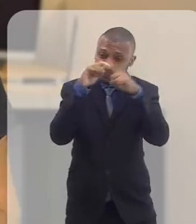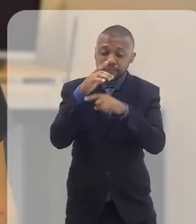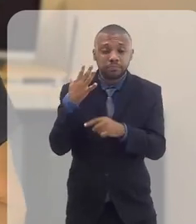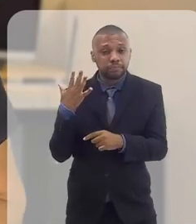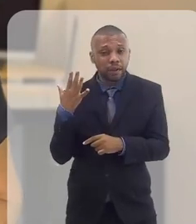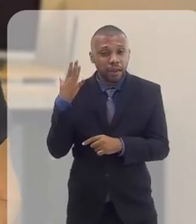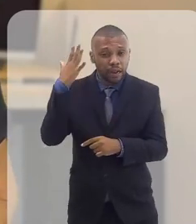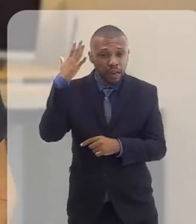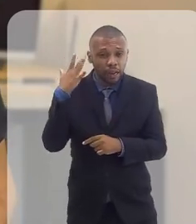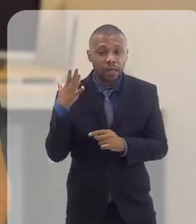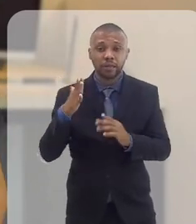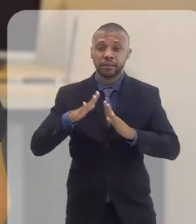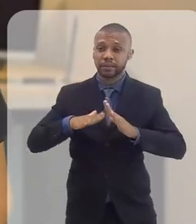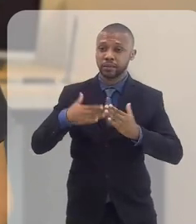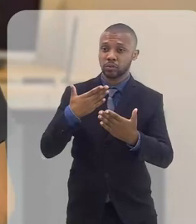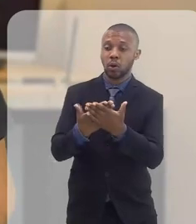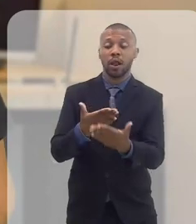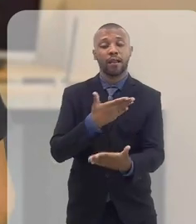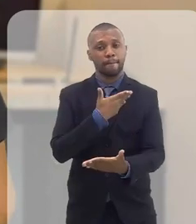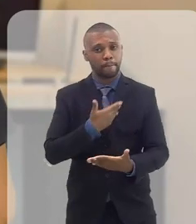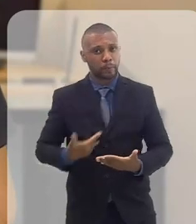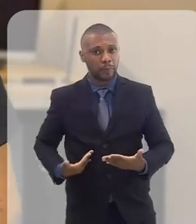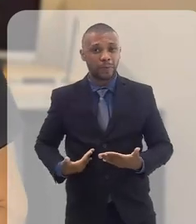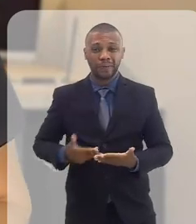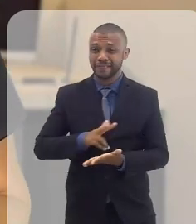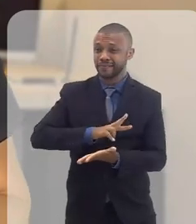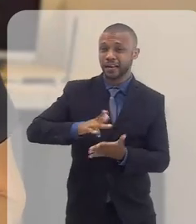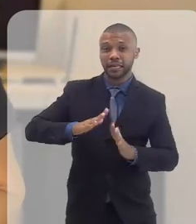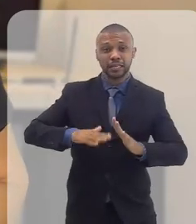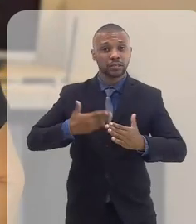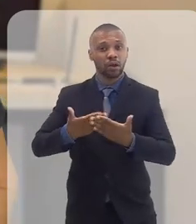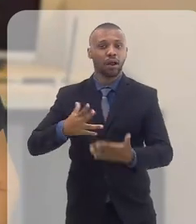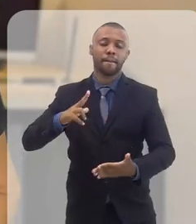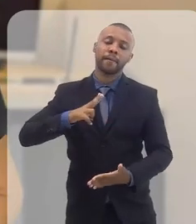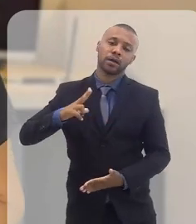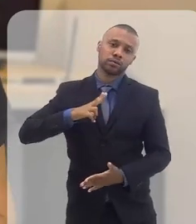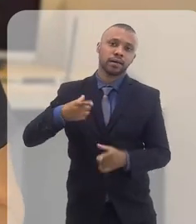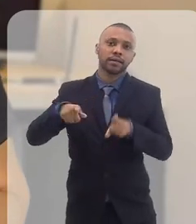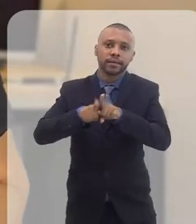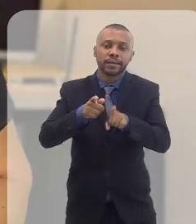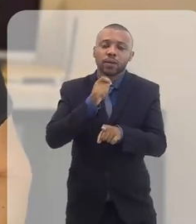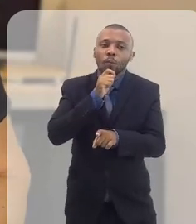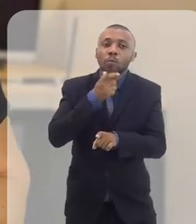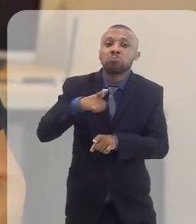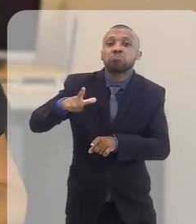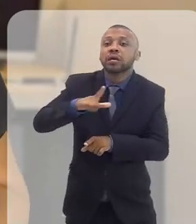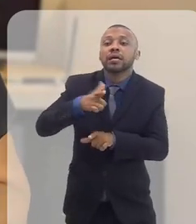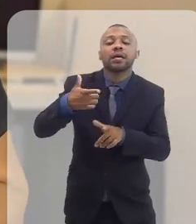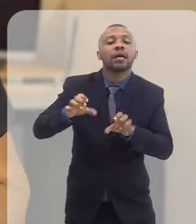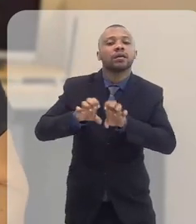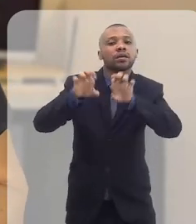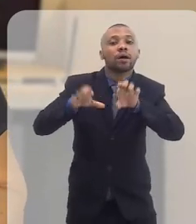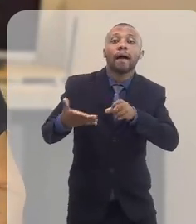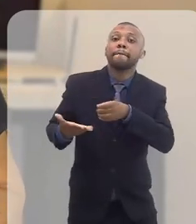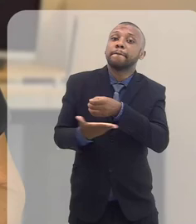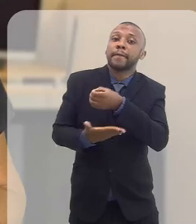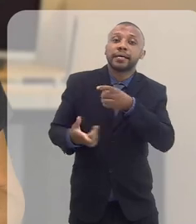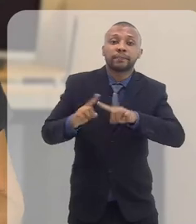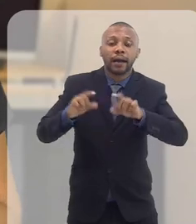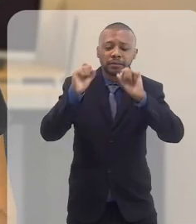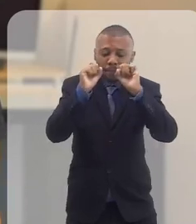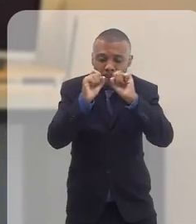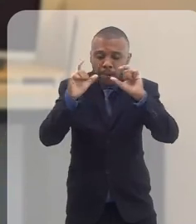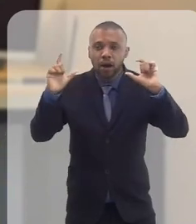gente sabe das dificuldades, por exemplo, da escola pública, de muitas escolas particulares também que não têm essa